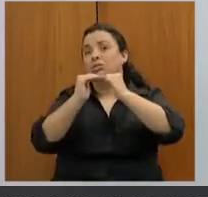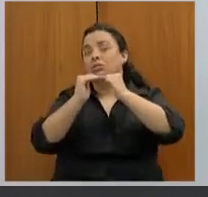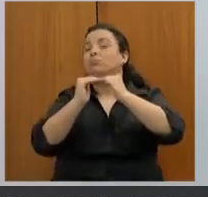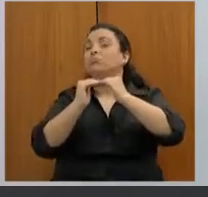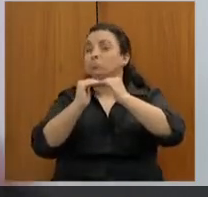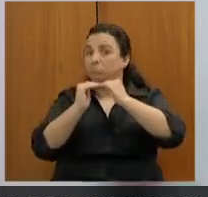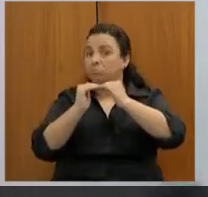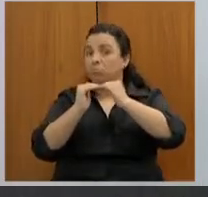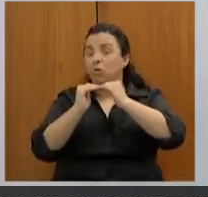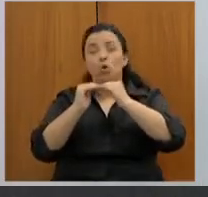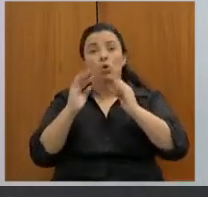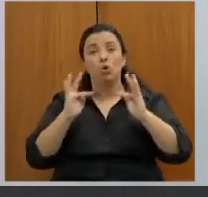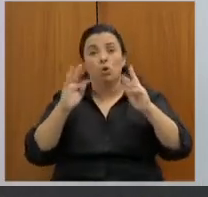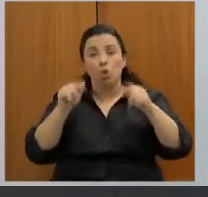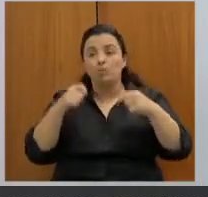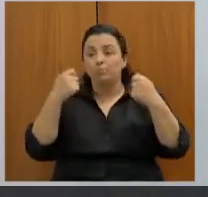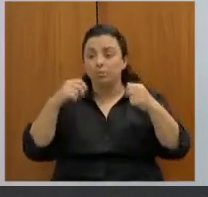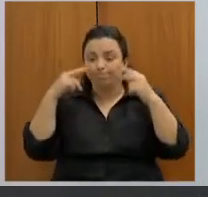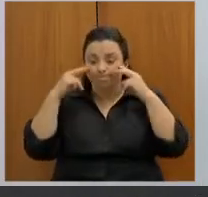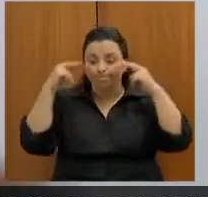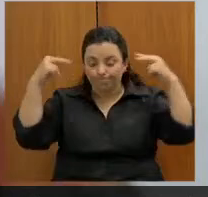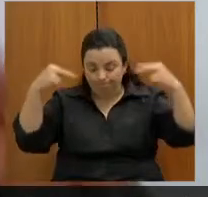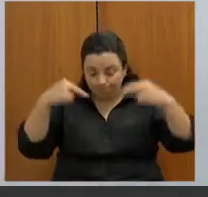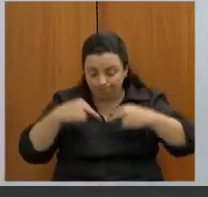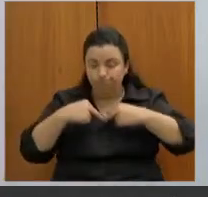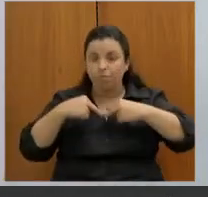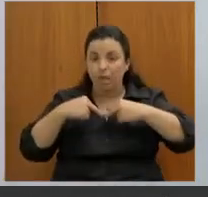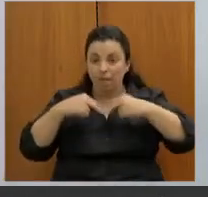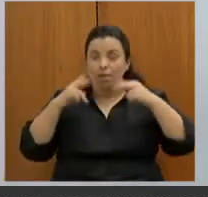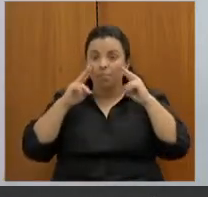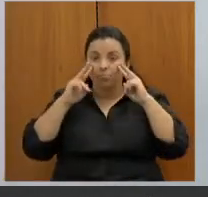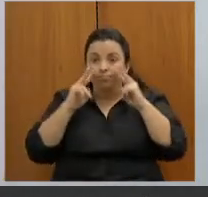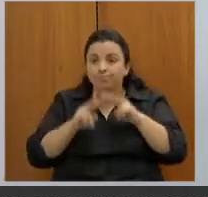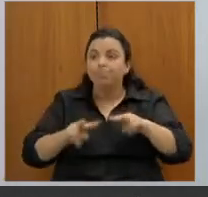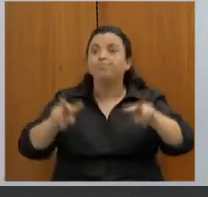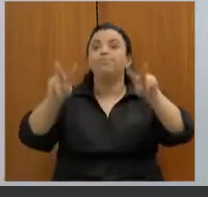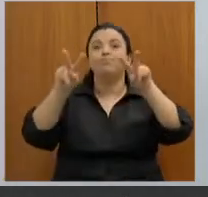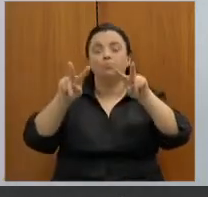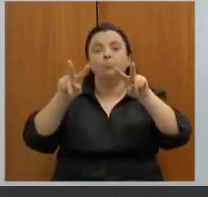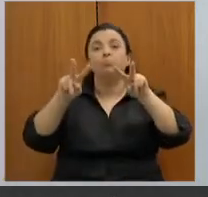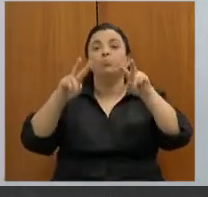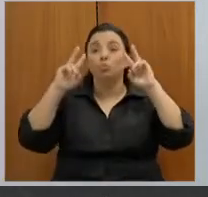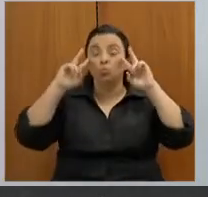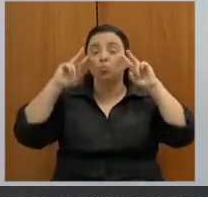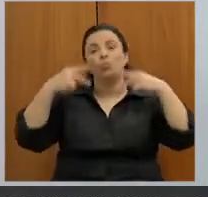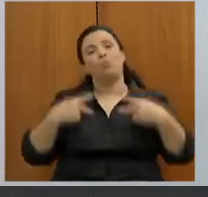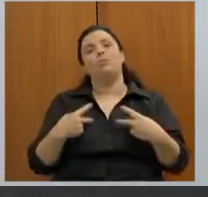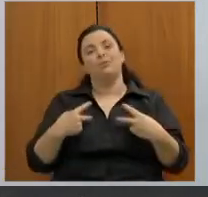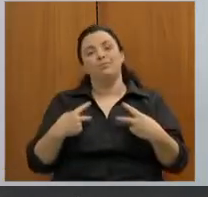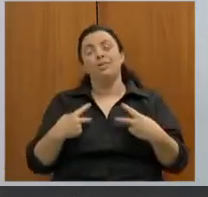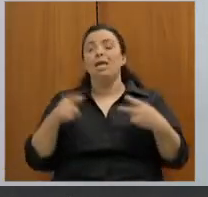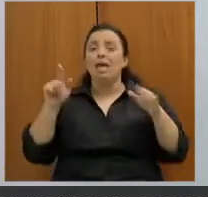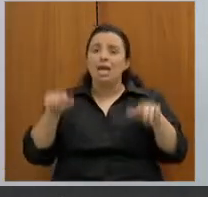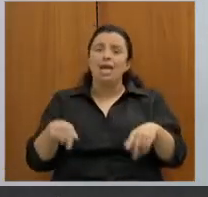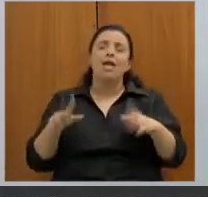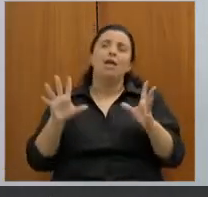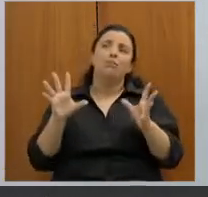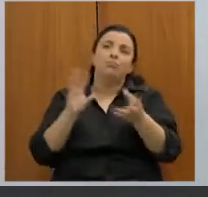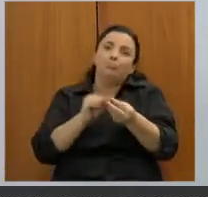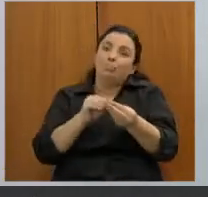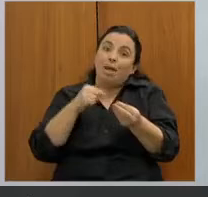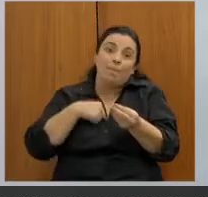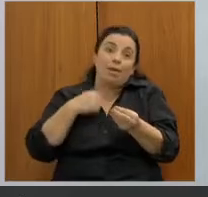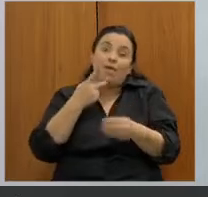tem um olhar para si mesmo e um olhar para o outro e quando ser humano então fica aí a minha sala